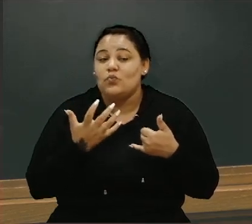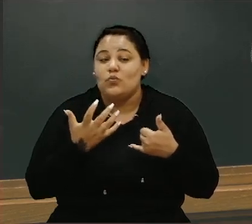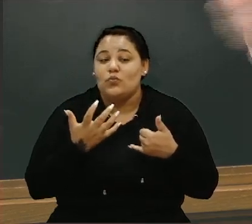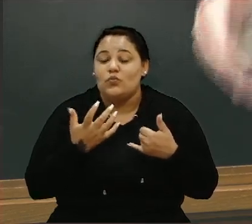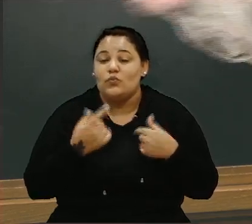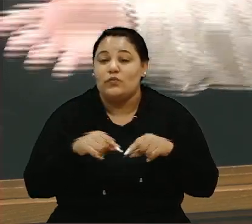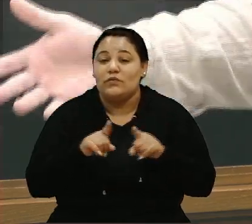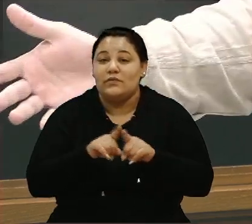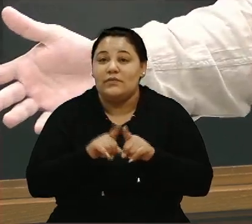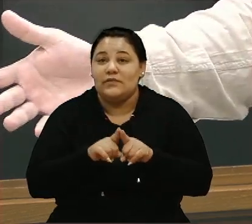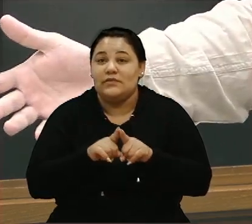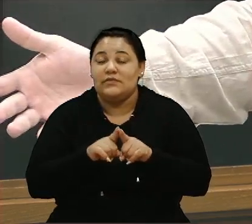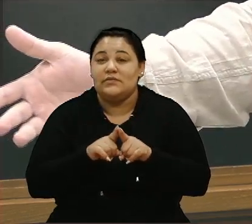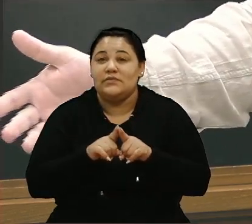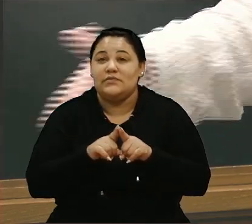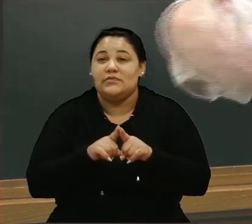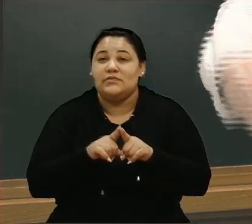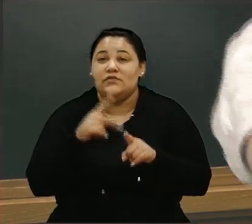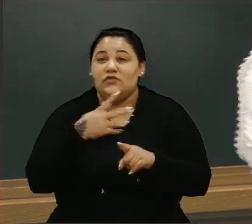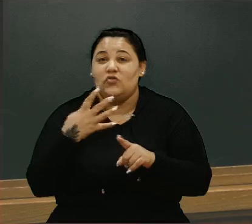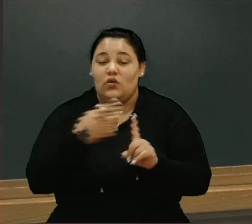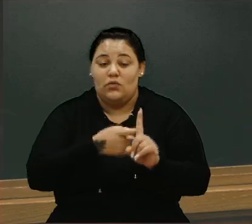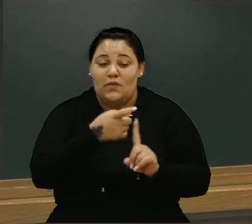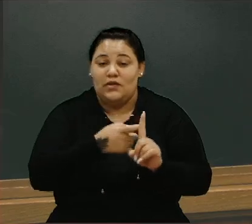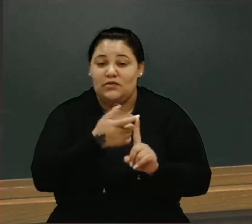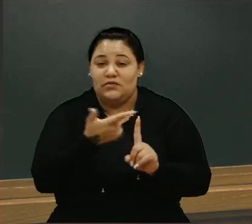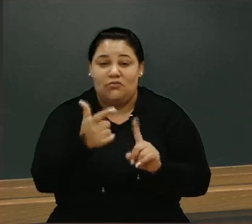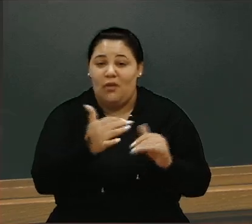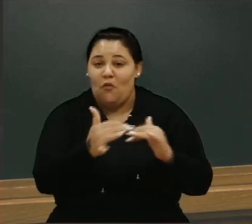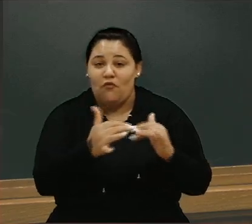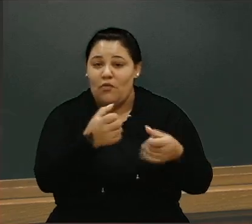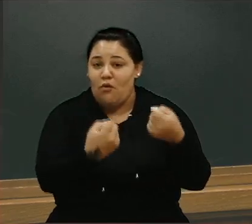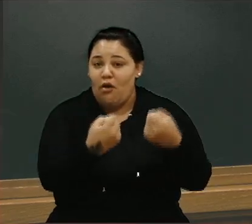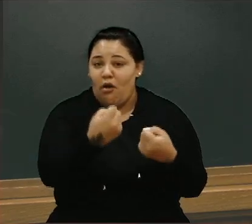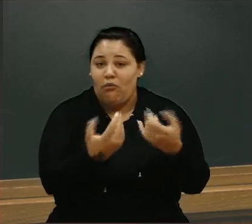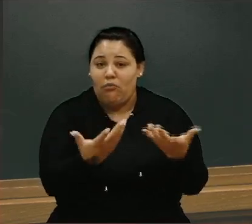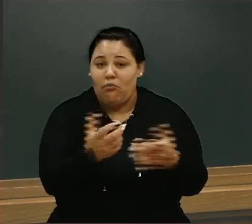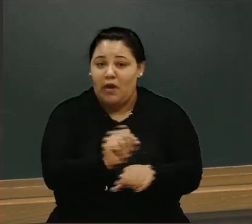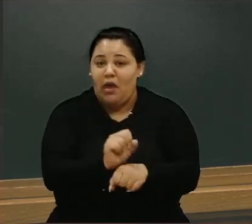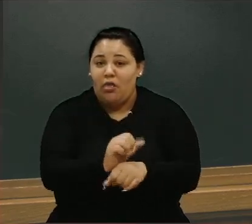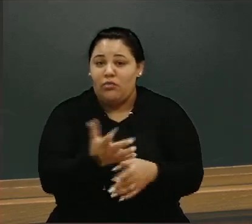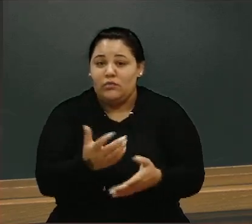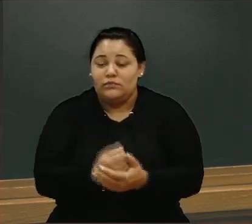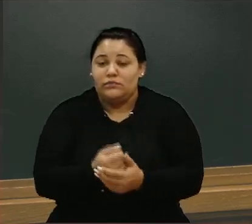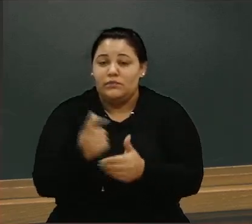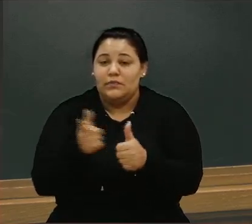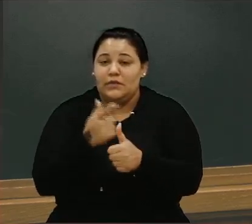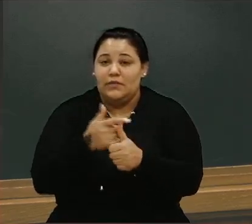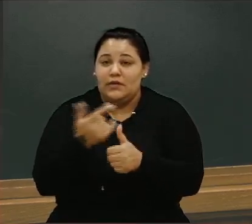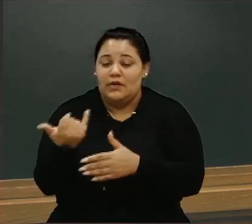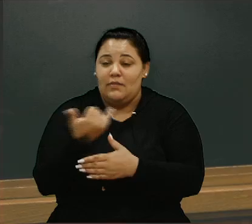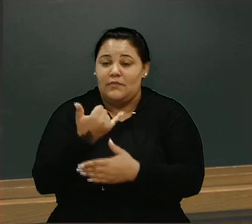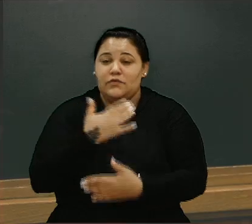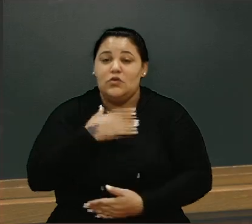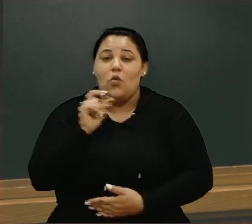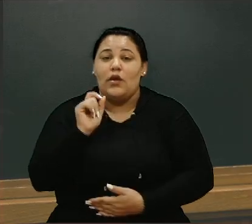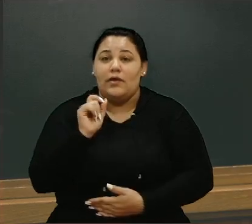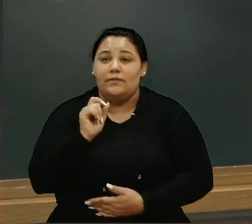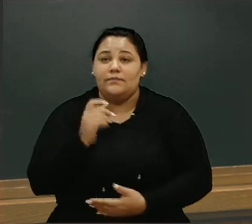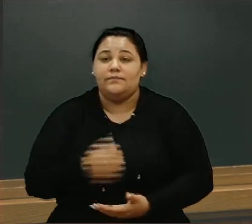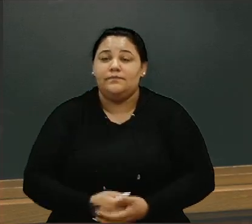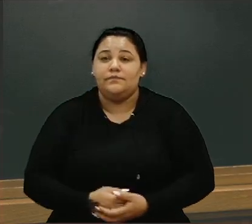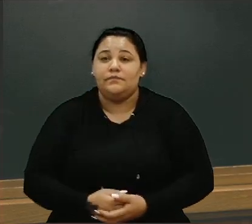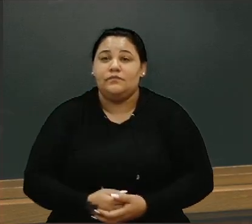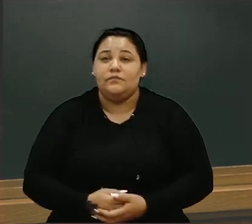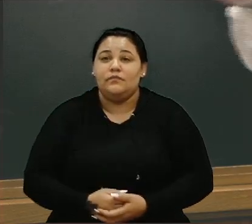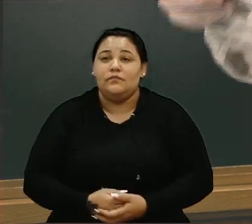trouxeram há 24 meses sem movimentação. Primeiro que ela me passou, presidente, que os processos da